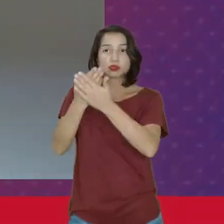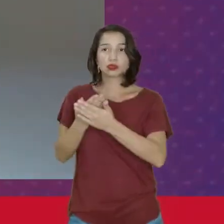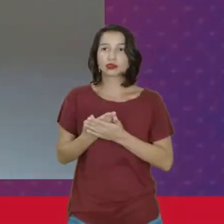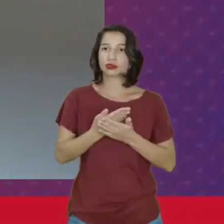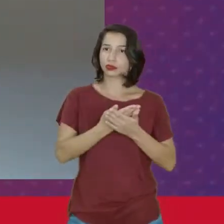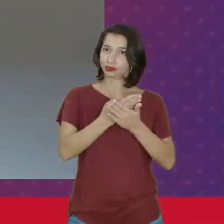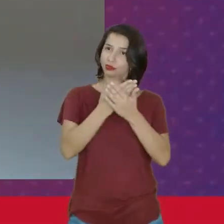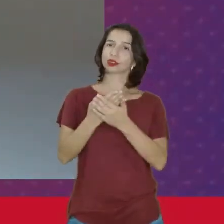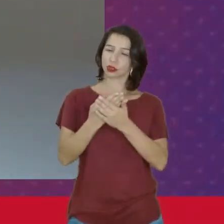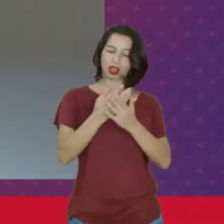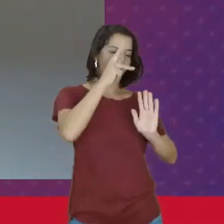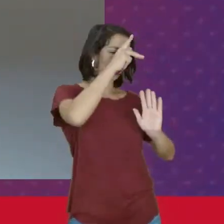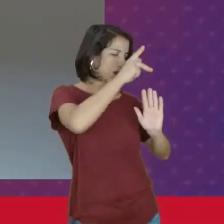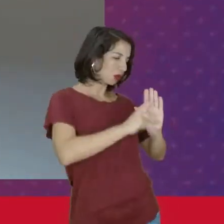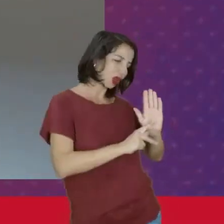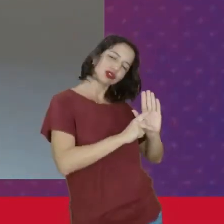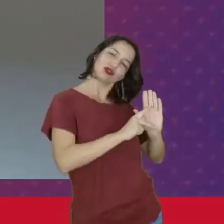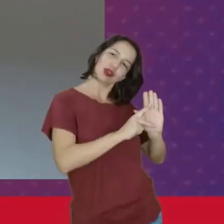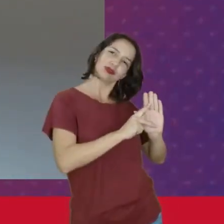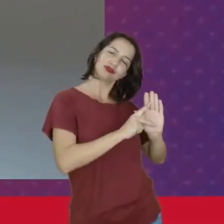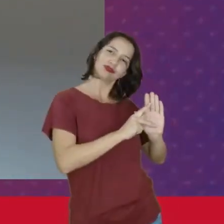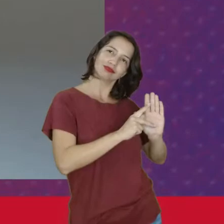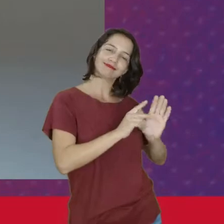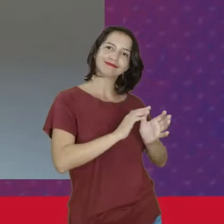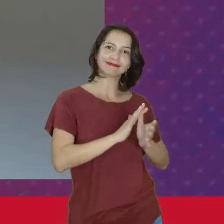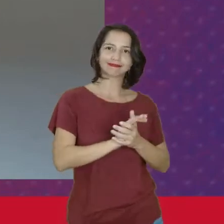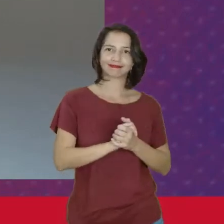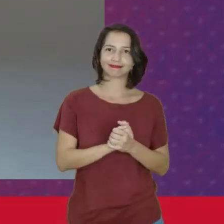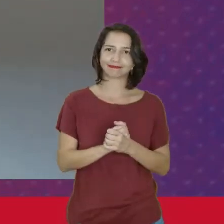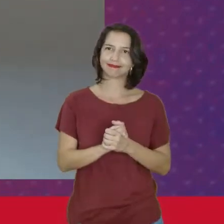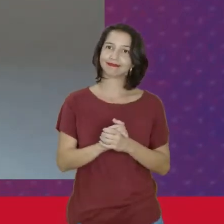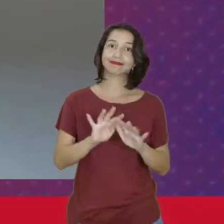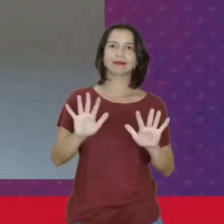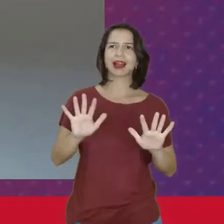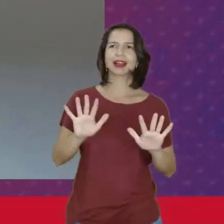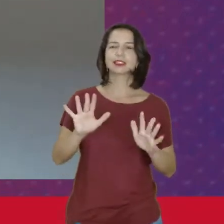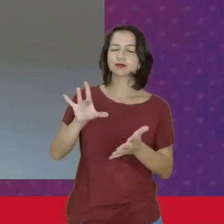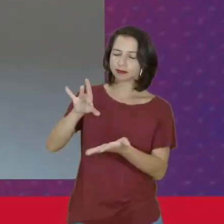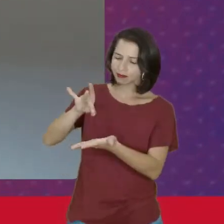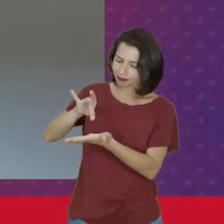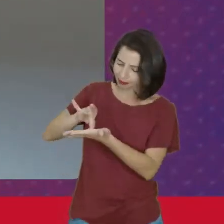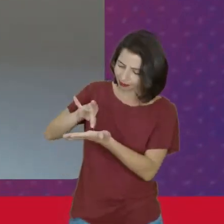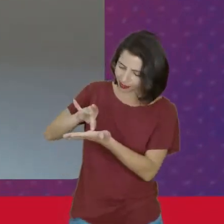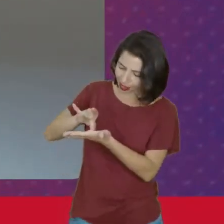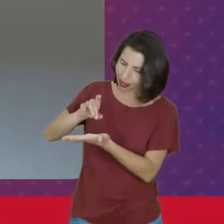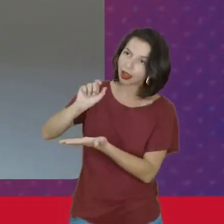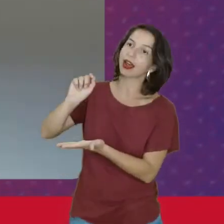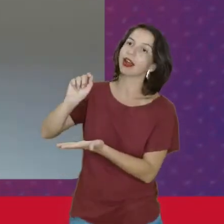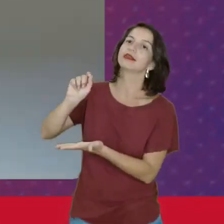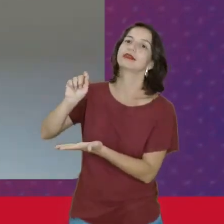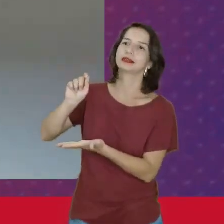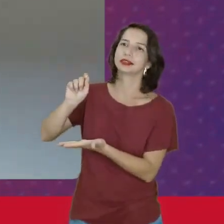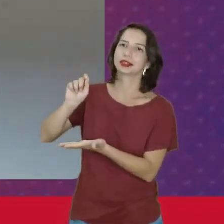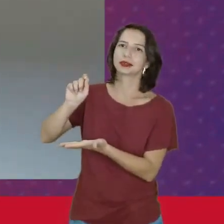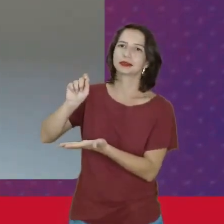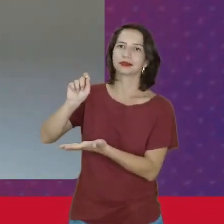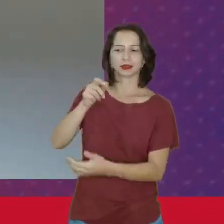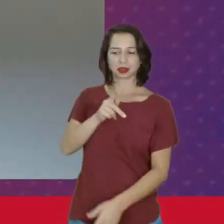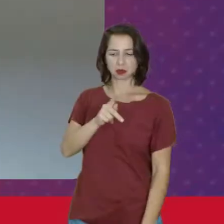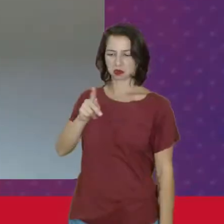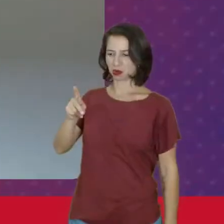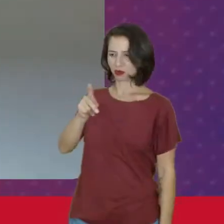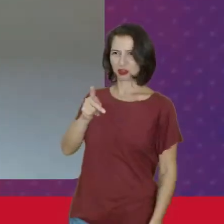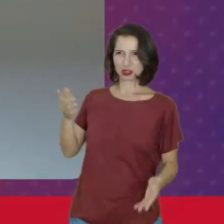realidade o que acontece? Como já foi dito antes, hoje em dia não é uma profissão atrativa.